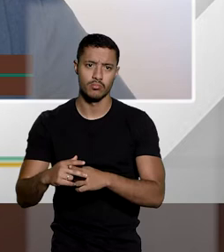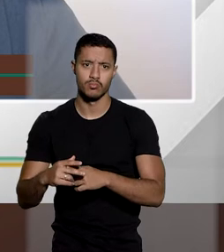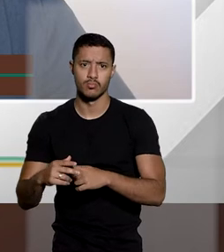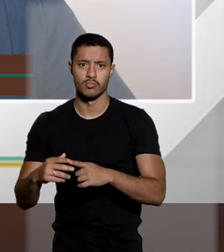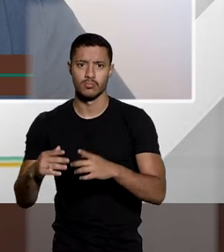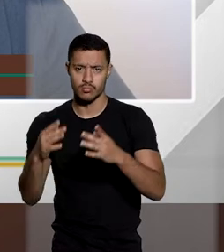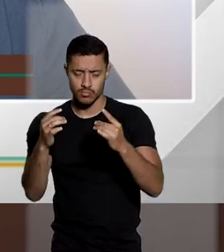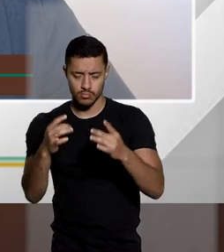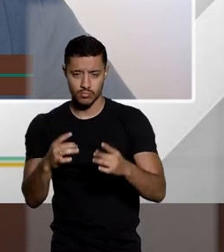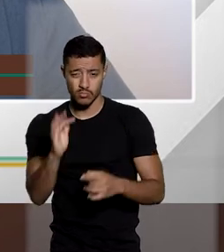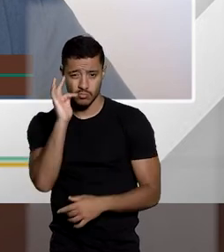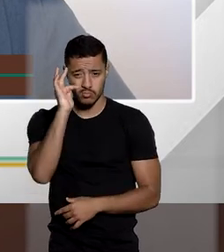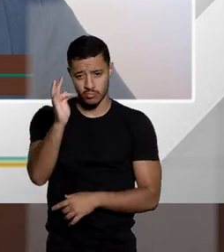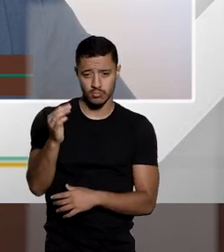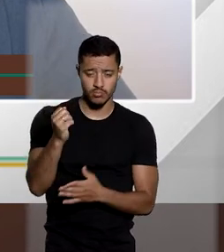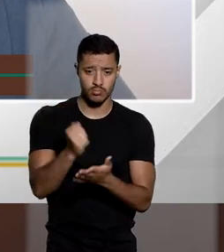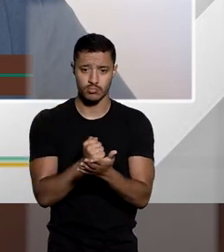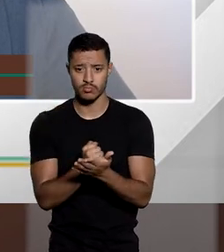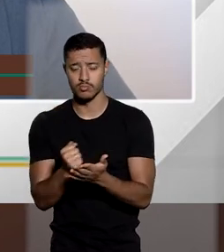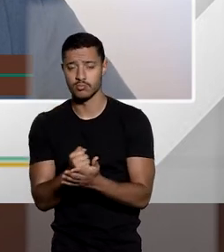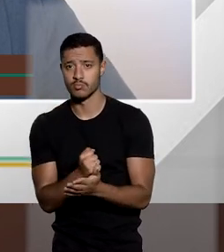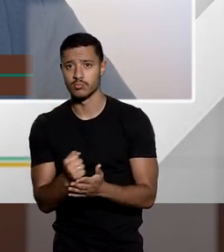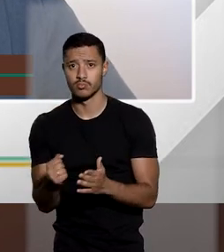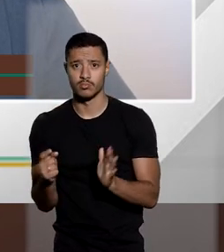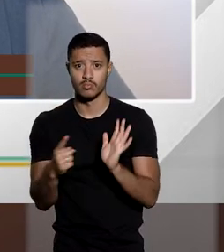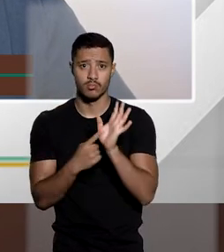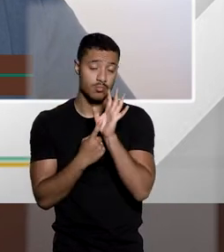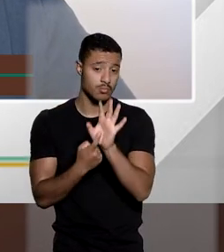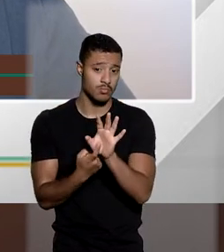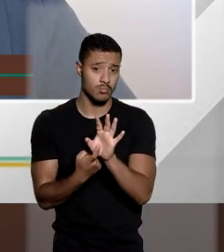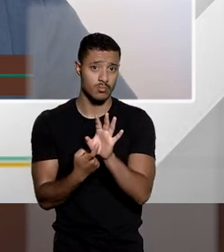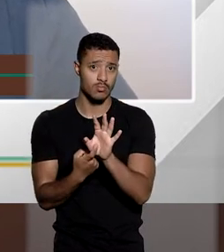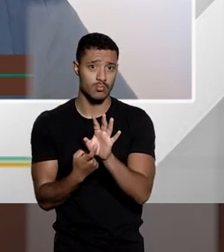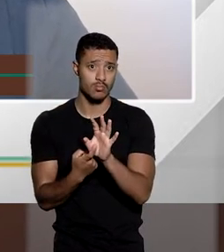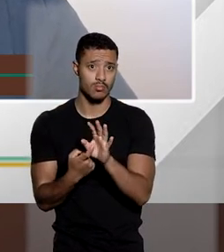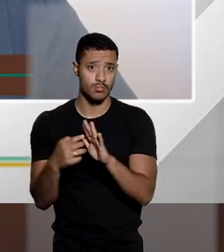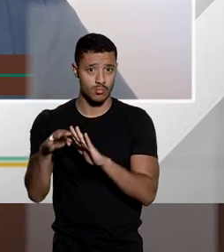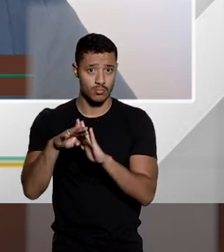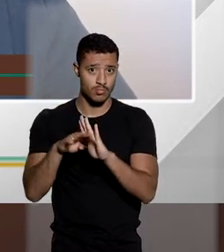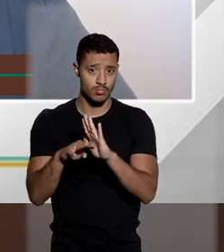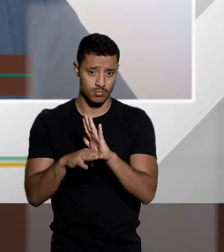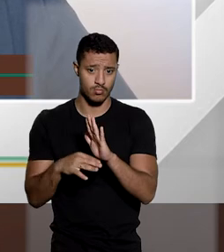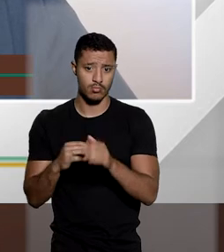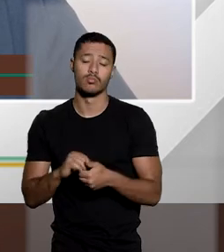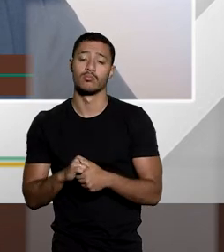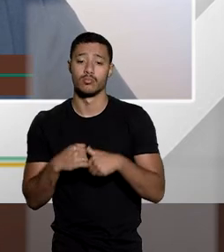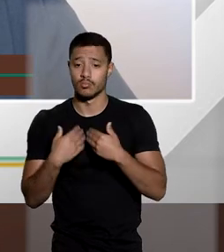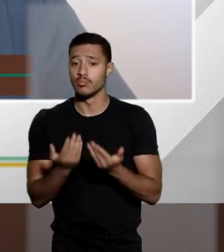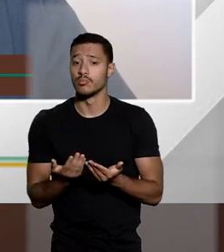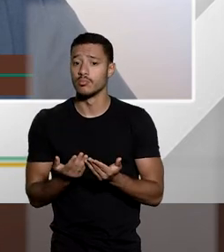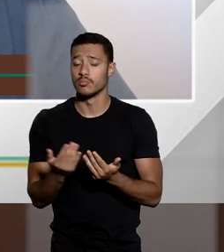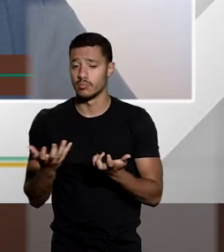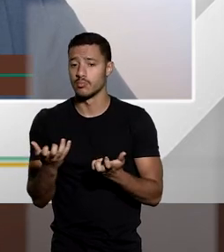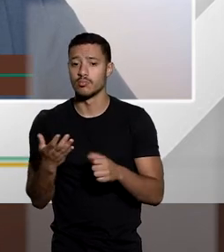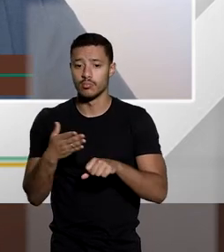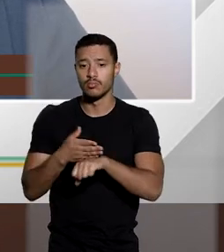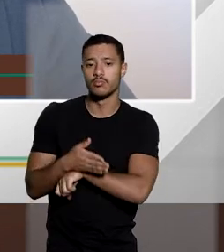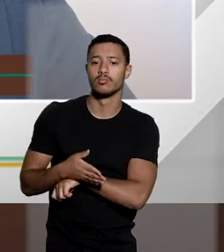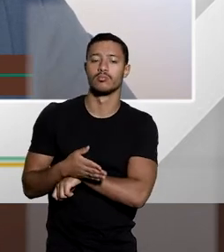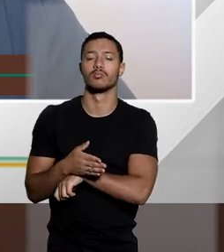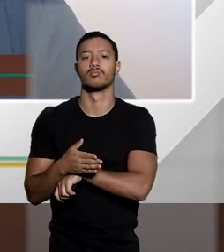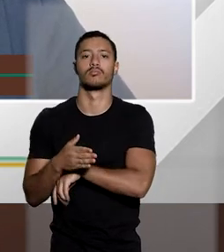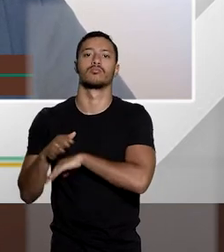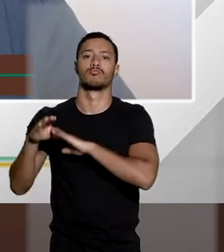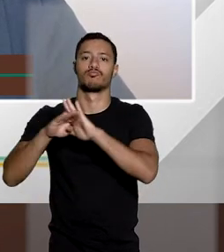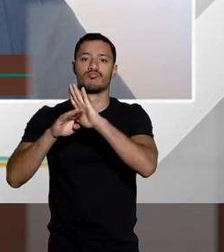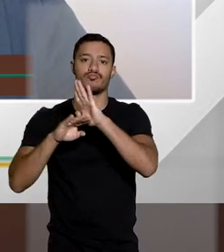a minuta do futuro contrato vem no anexo do edital de licitação. Então, quem quiser participar de